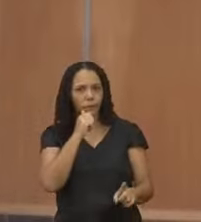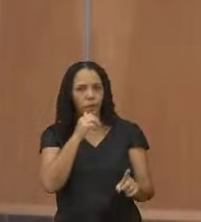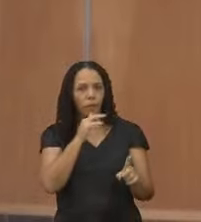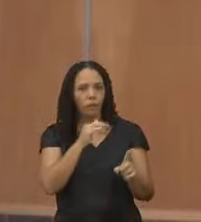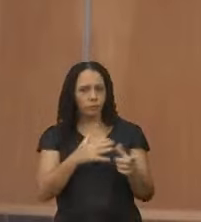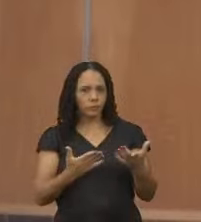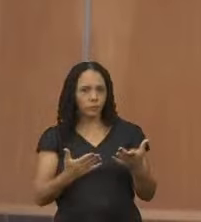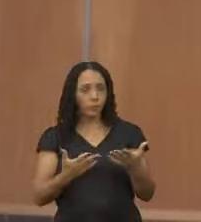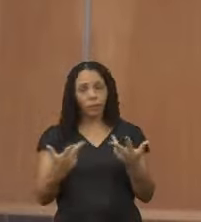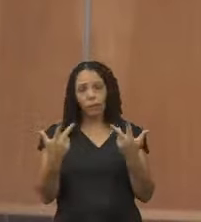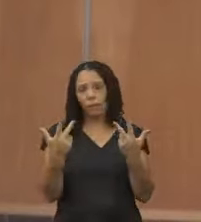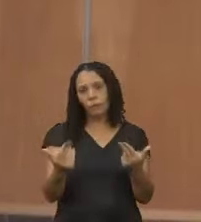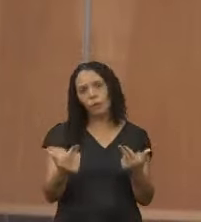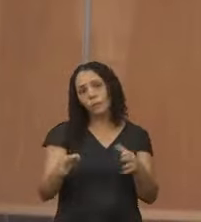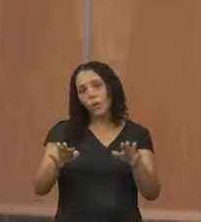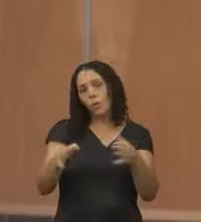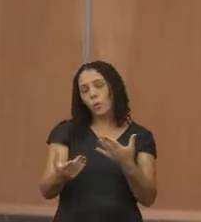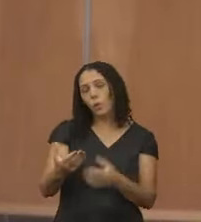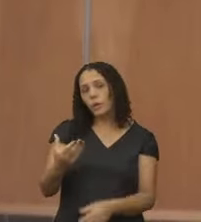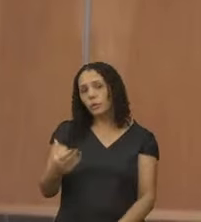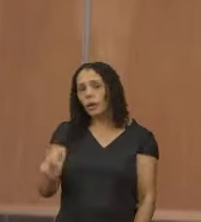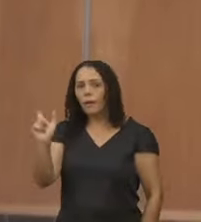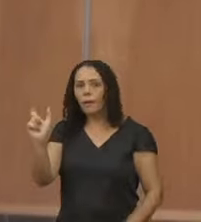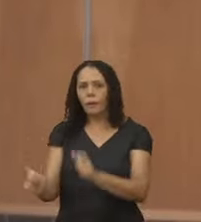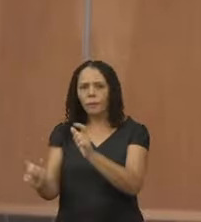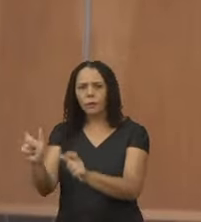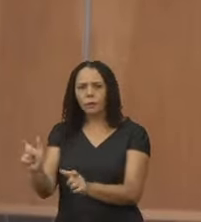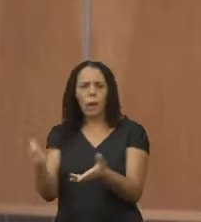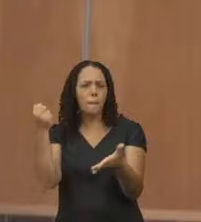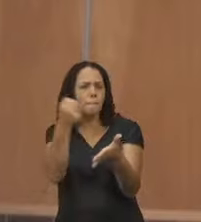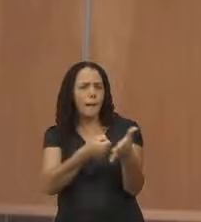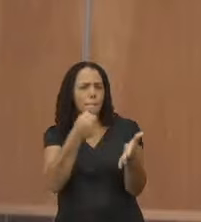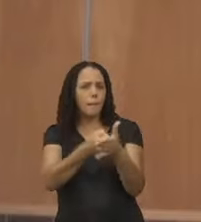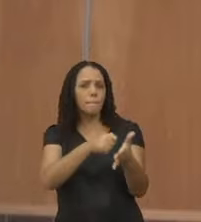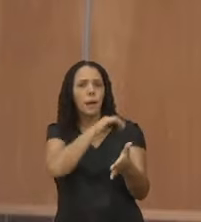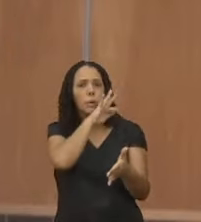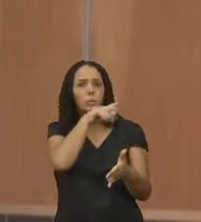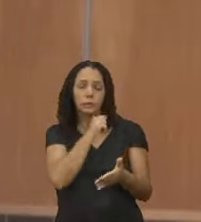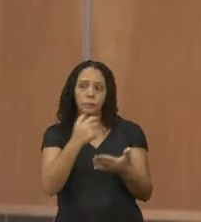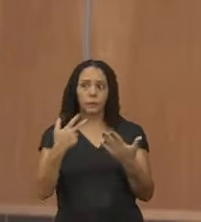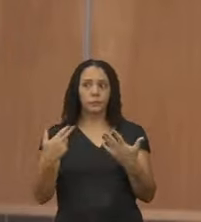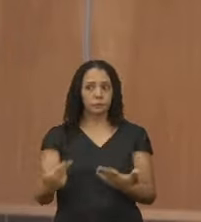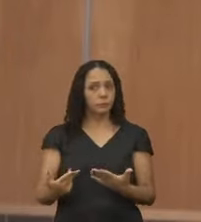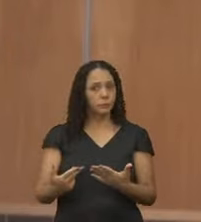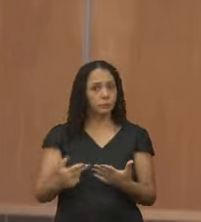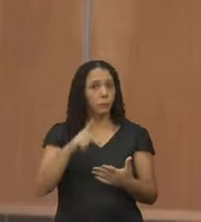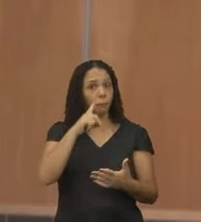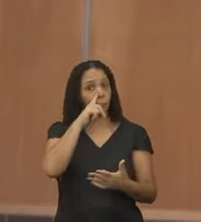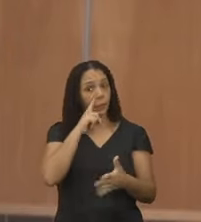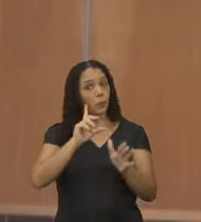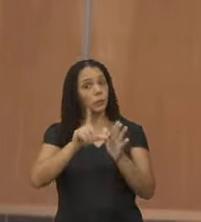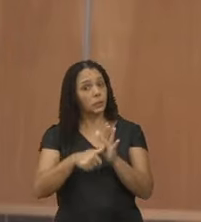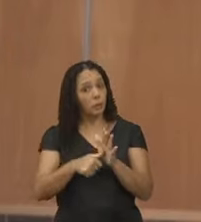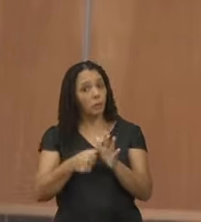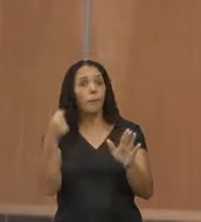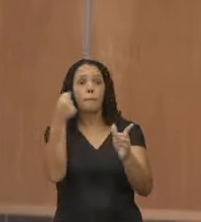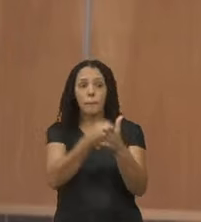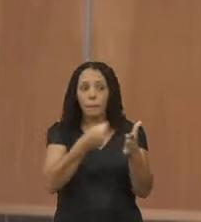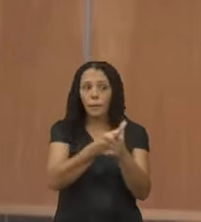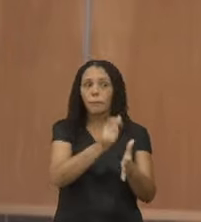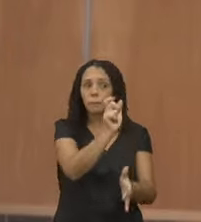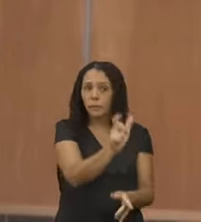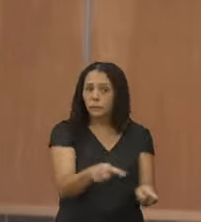fazendo maus tratos em um animal, que é um companheiro, que é um amigo, né, ele pode fazer em uma pessoa. Então, é justamente nesse sentido que está